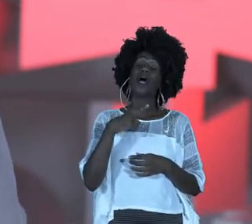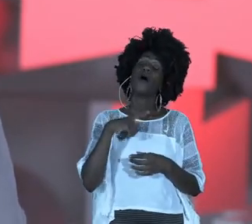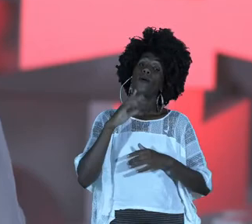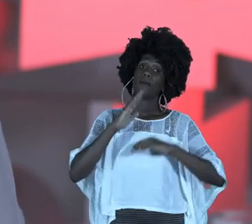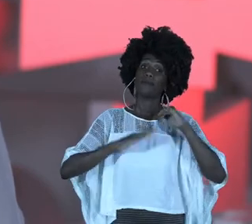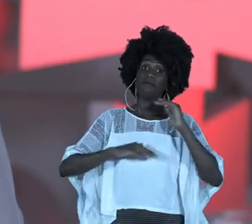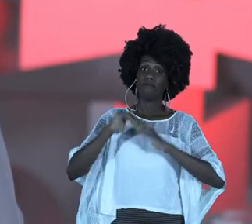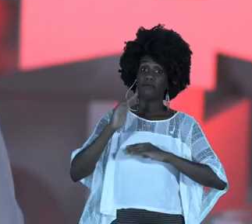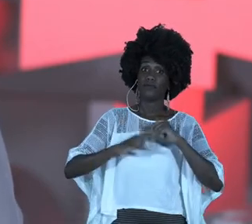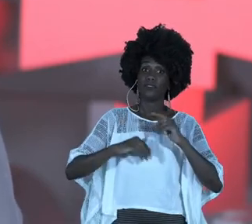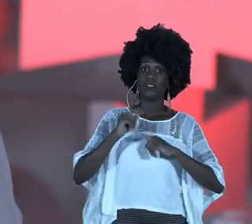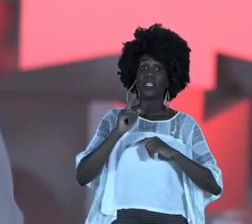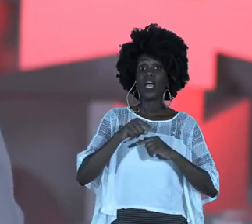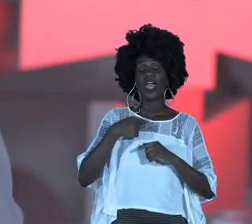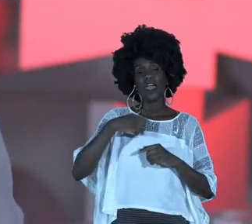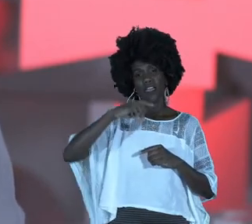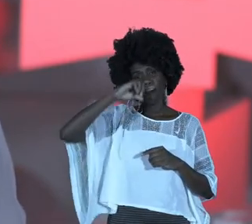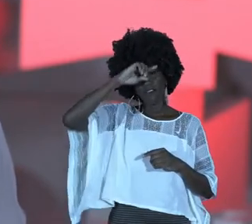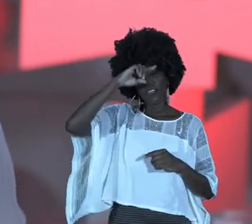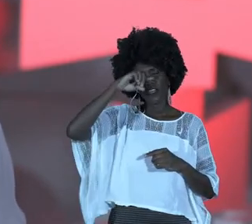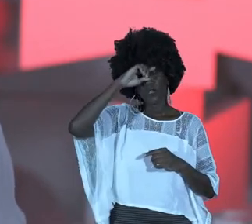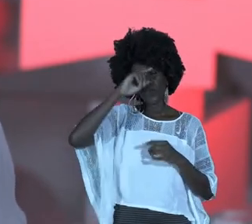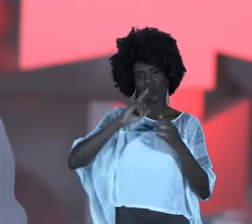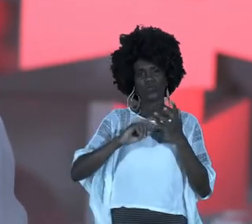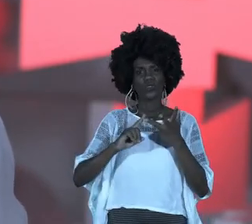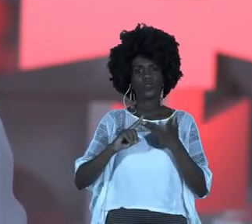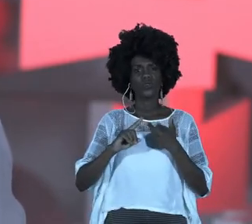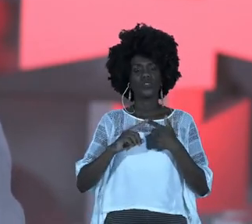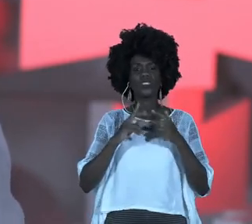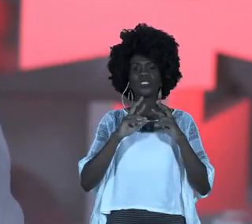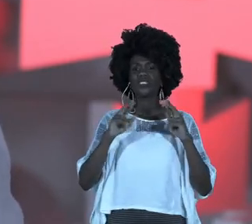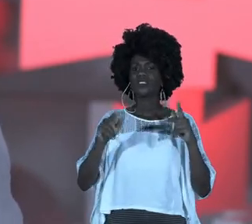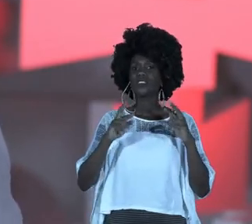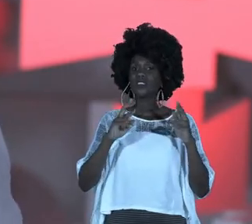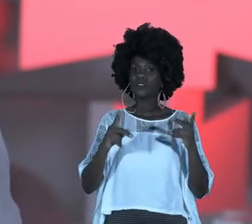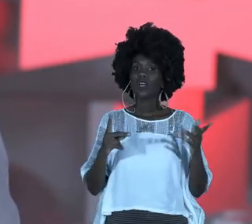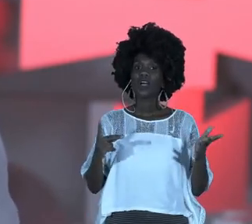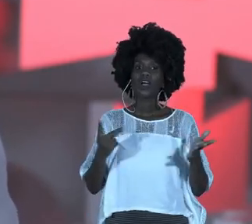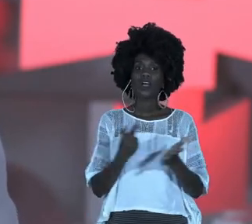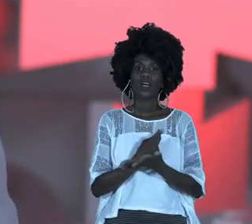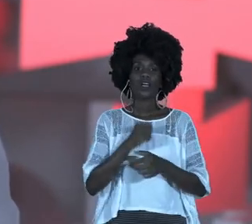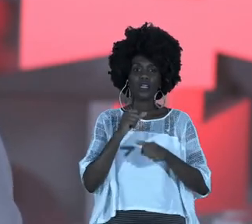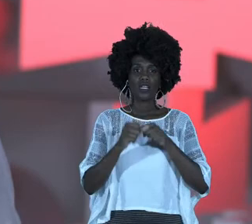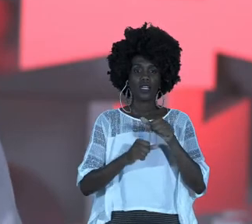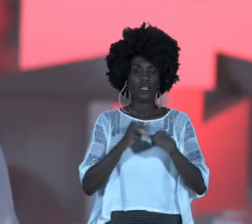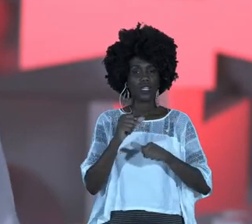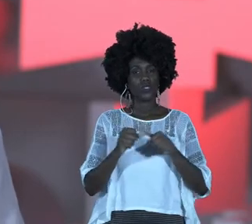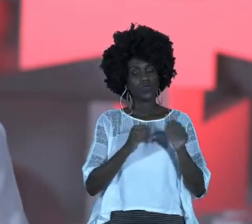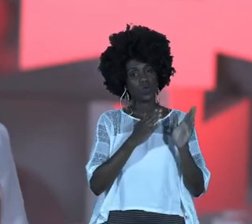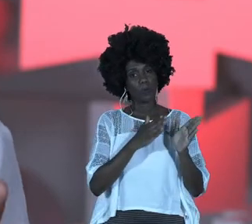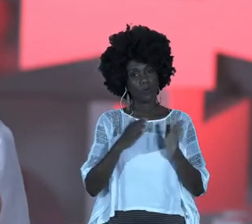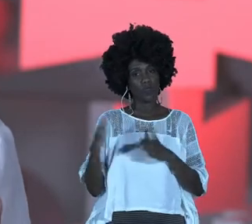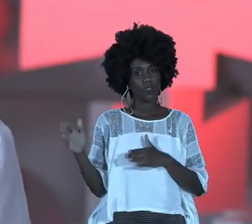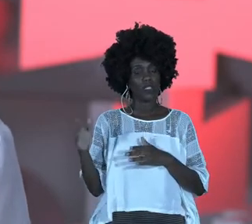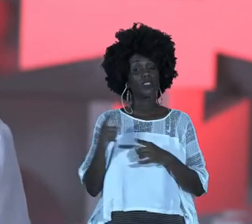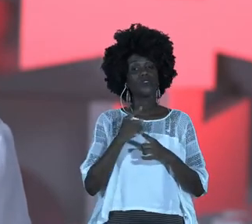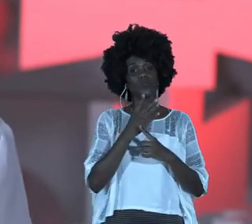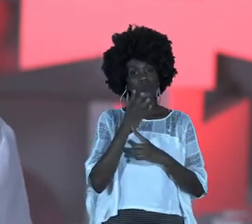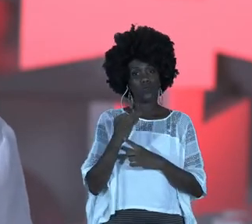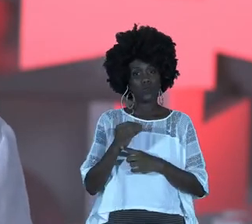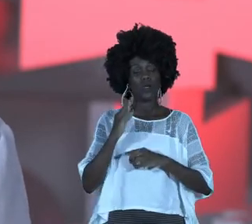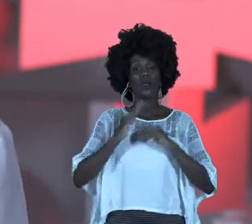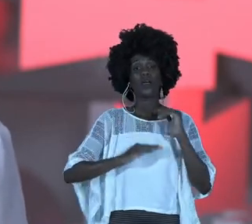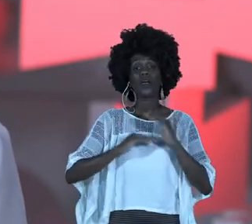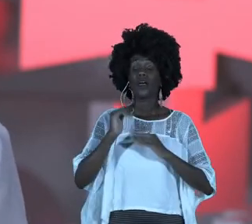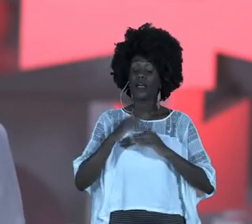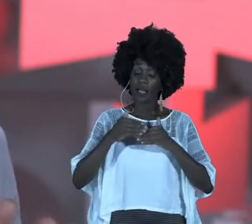de justaposições de elementos descontínuos e diferentes, fato que altera a natureza dos processos artísticos. Então, aqui